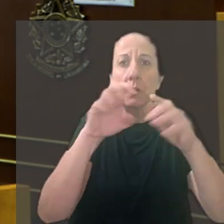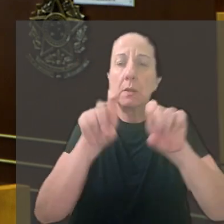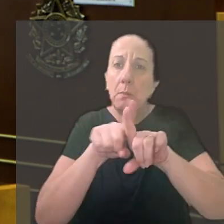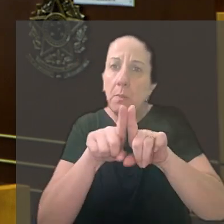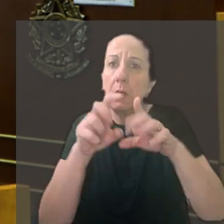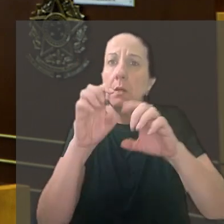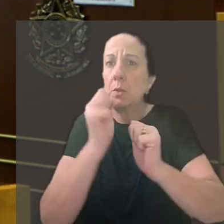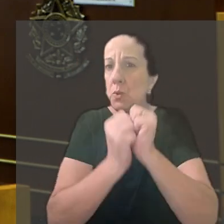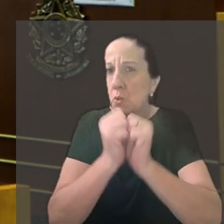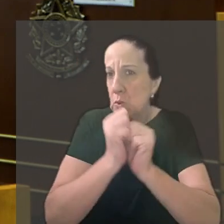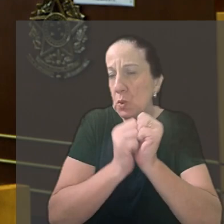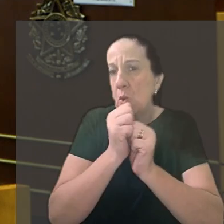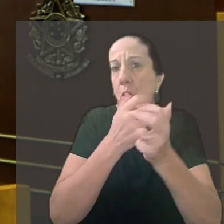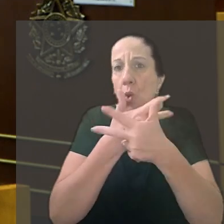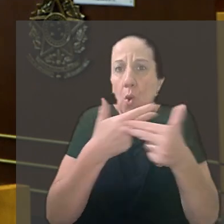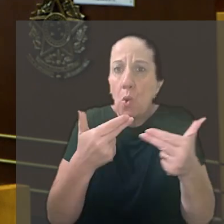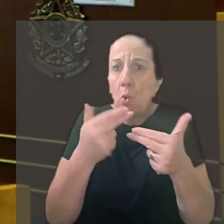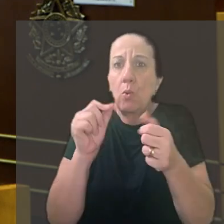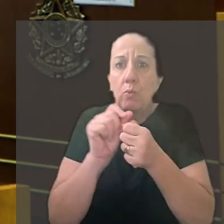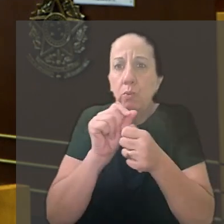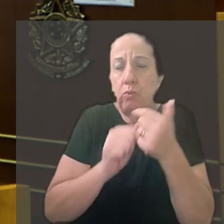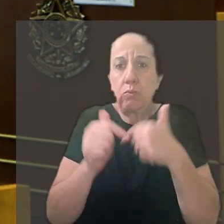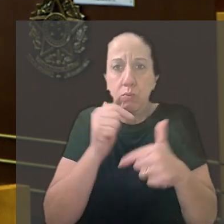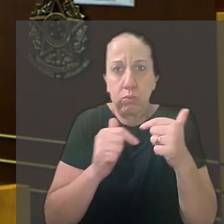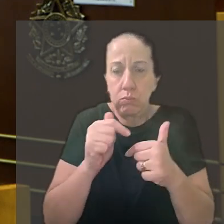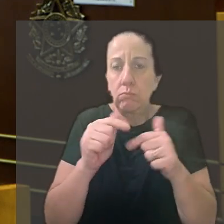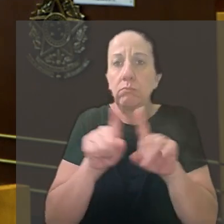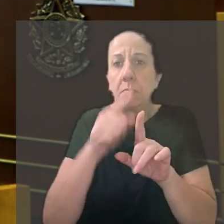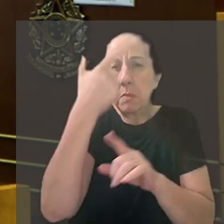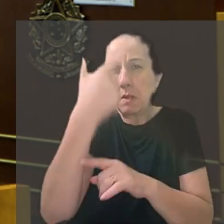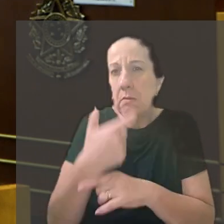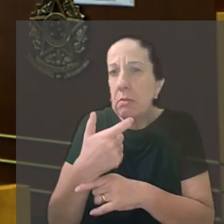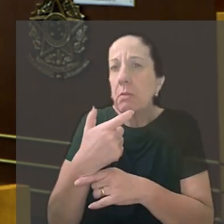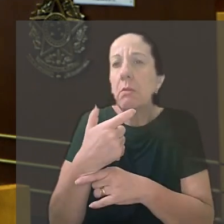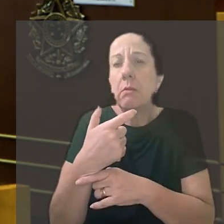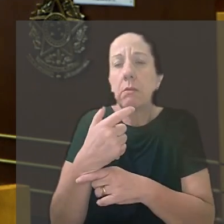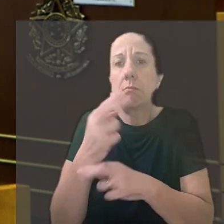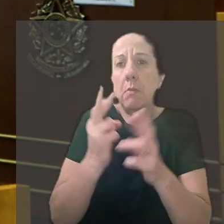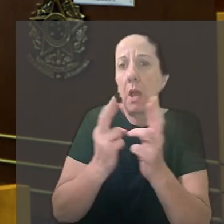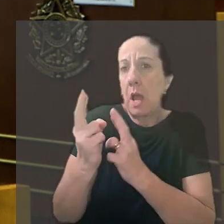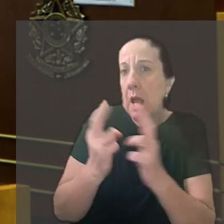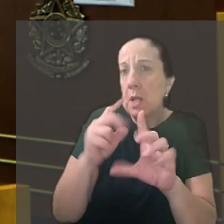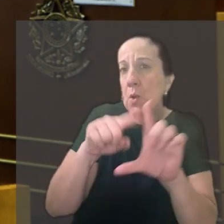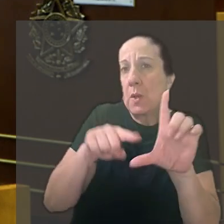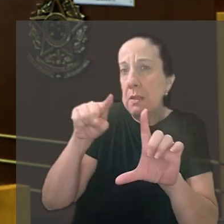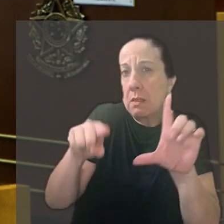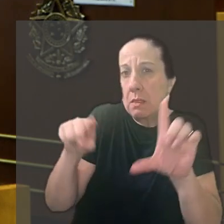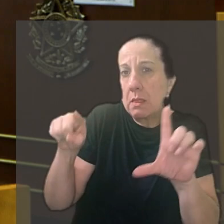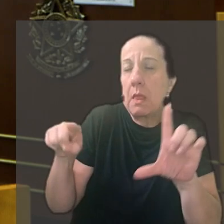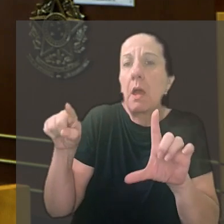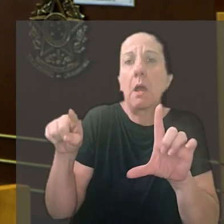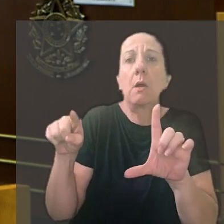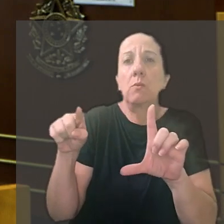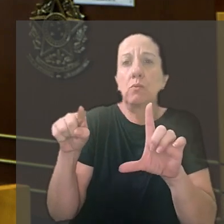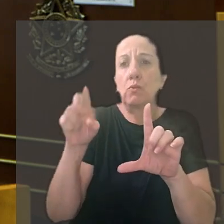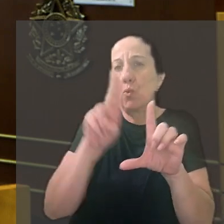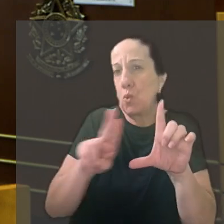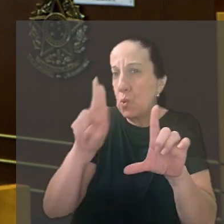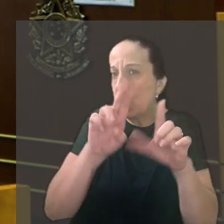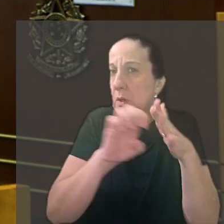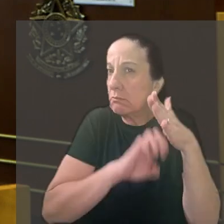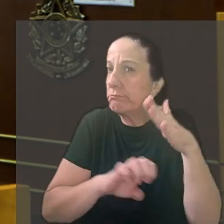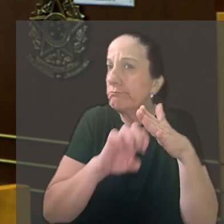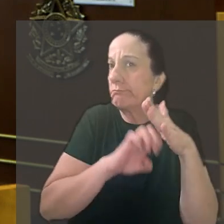propriedade intelectual e industrial em relação aos pontos de atuação e à identificação das correlações de dados de